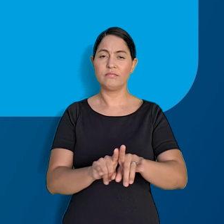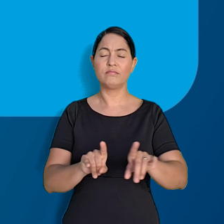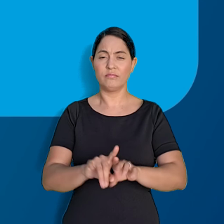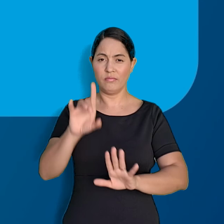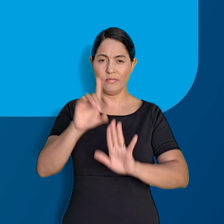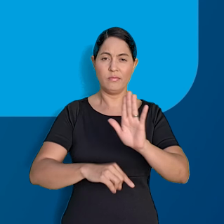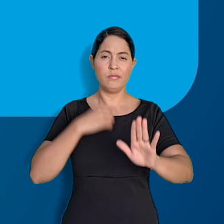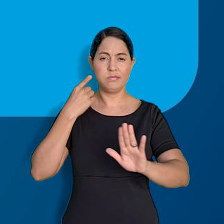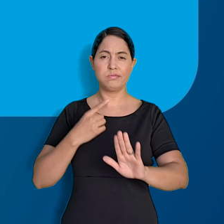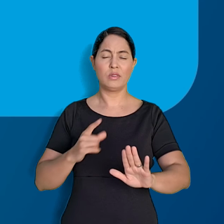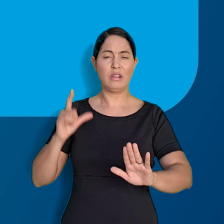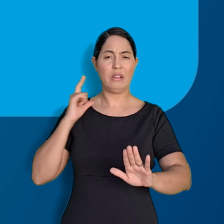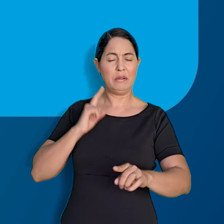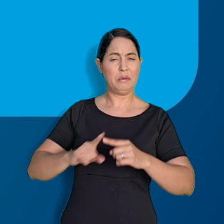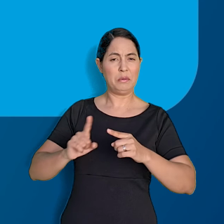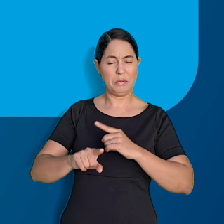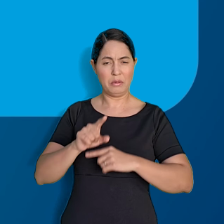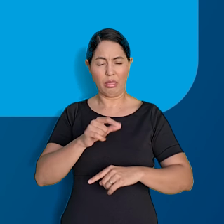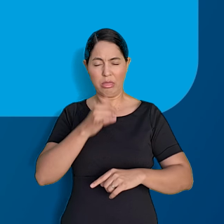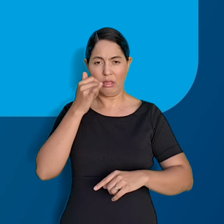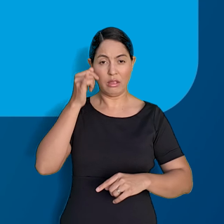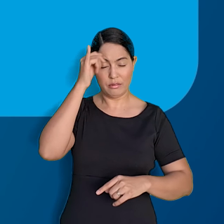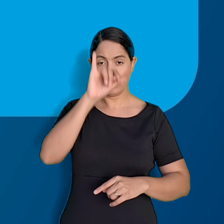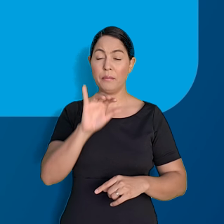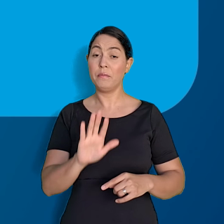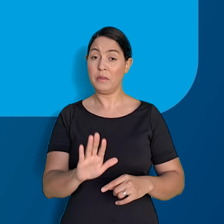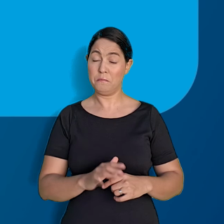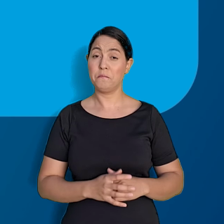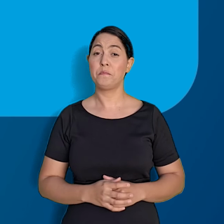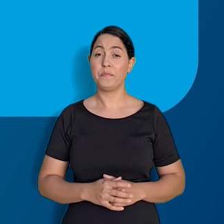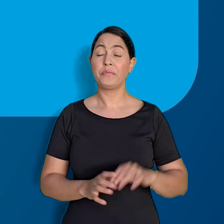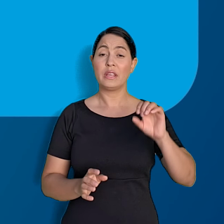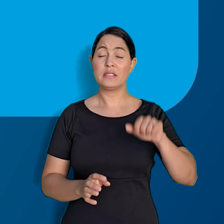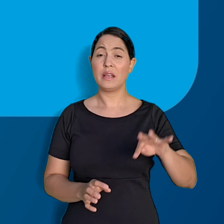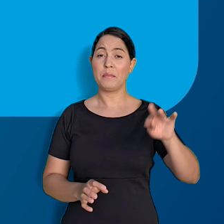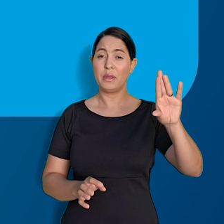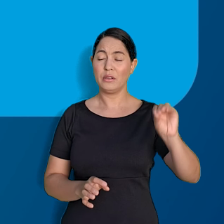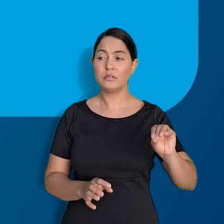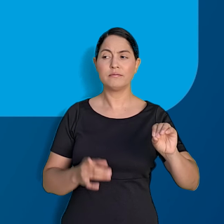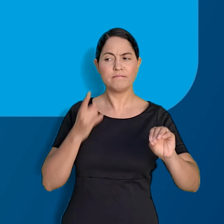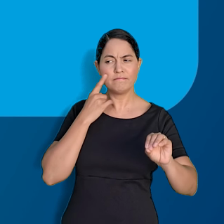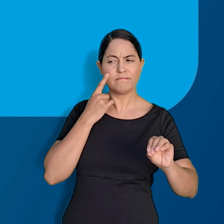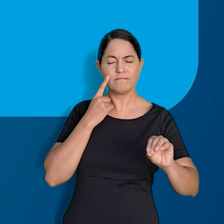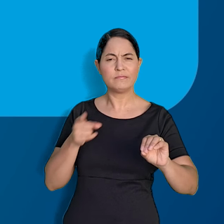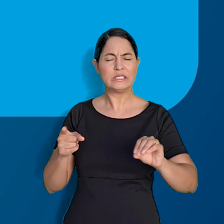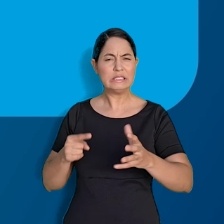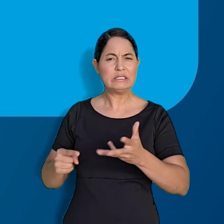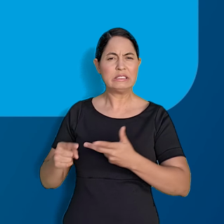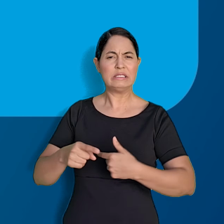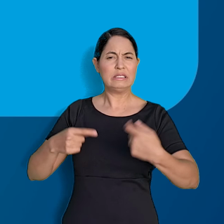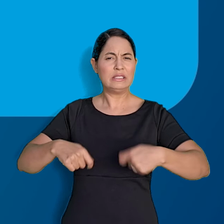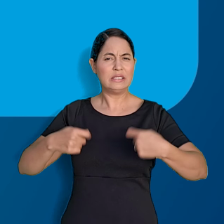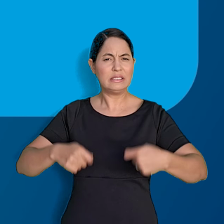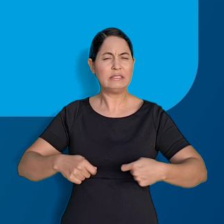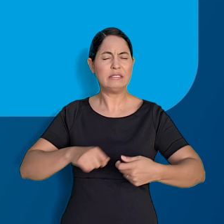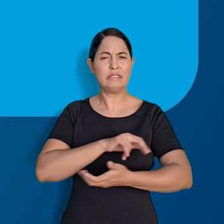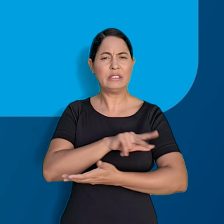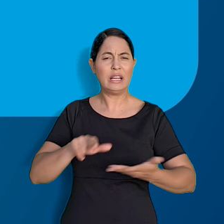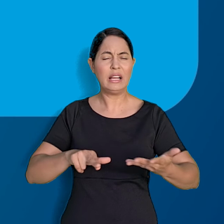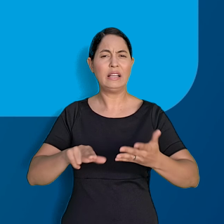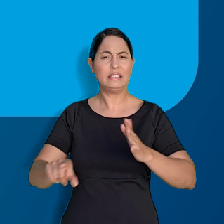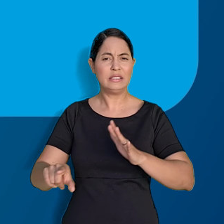prerrogativas defendidas antes que o dano se consolide. Sarmento afirmou que as demandas identificadas vêm sendo enfrentadas por meio de